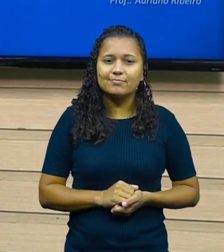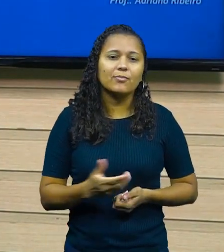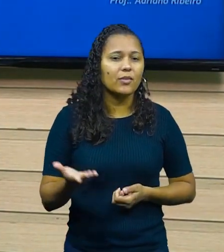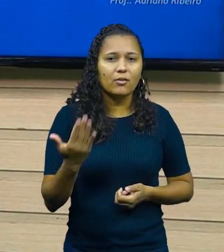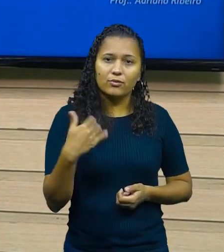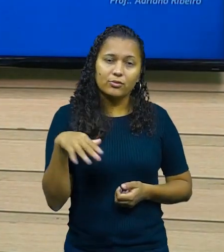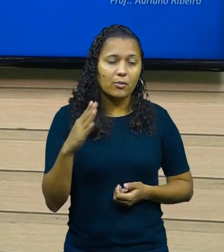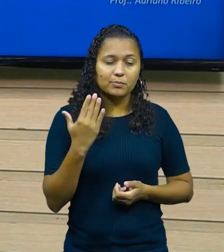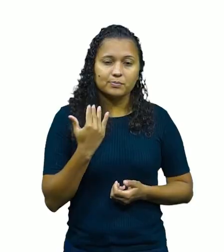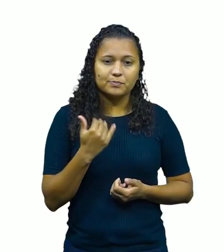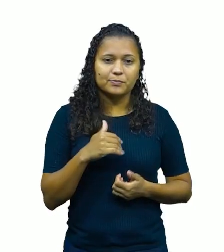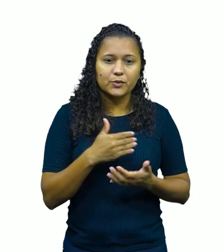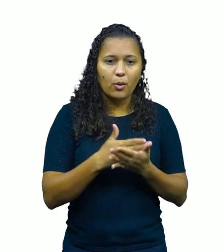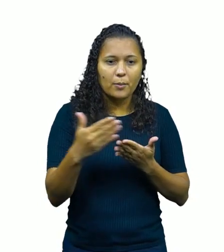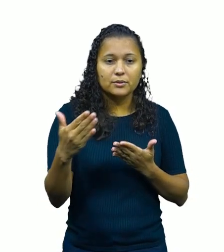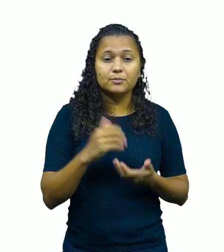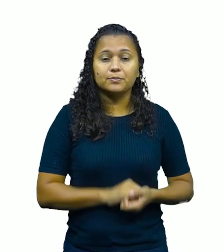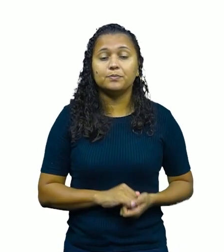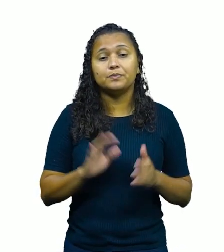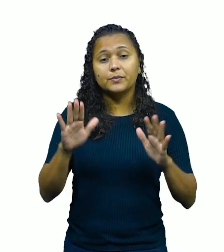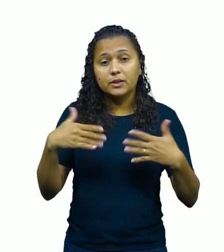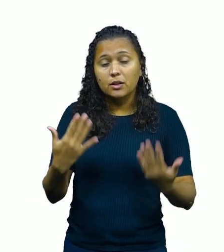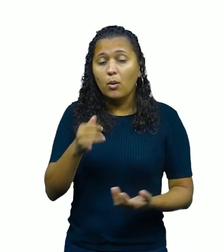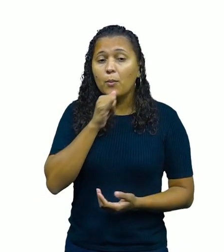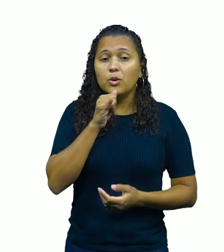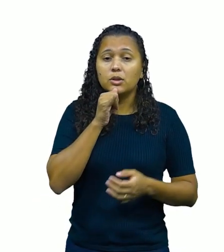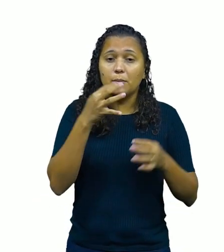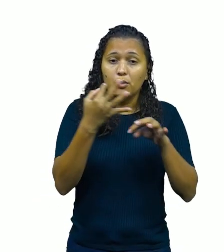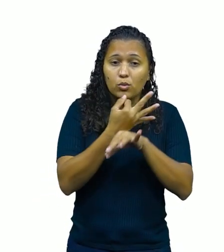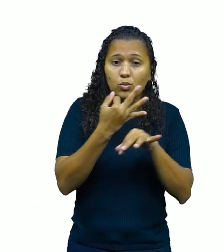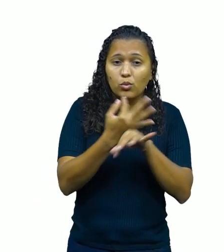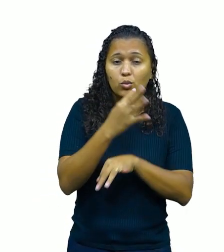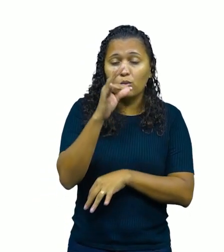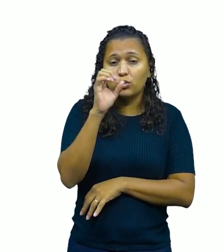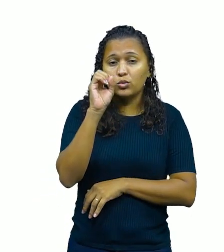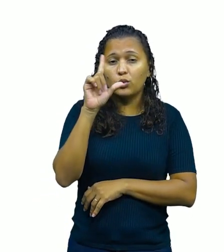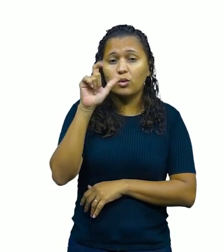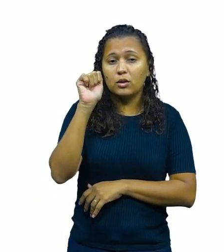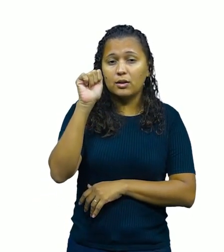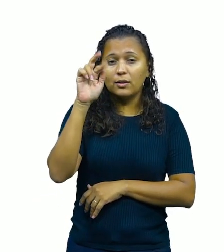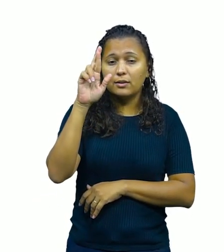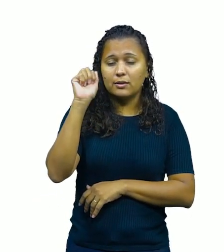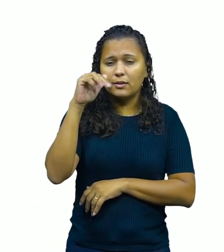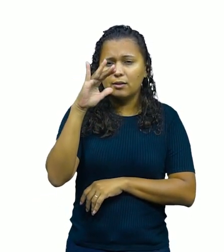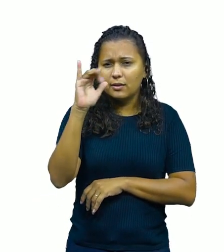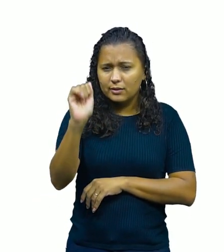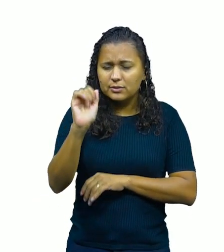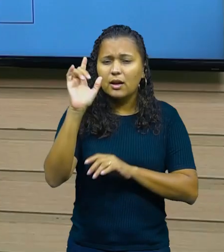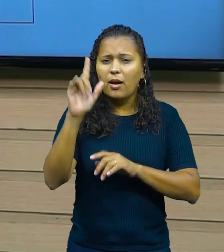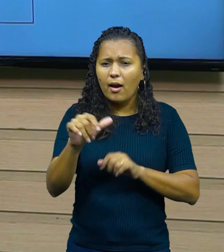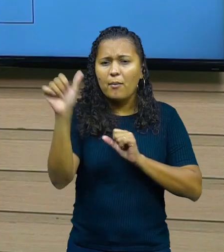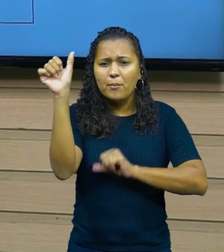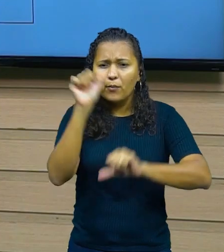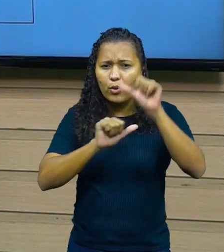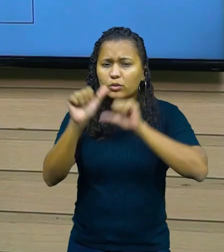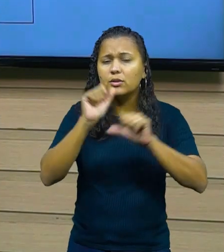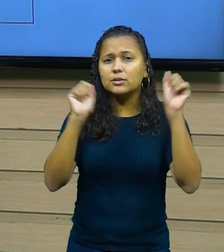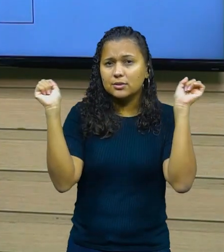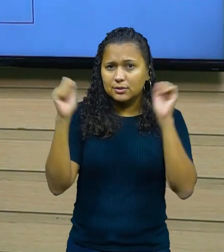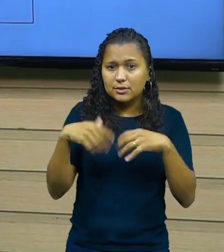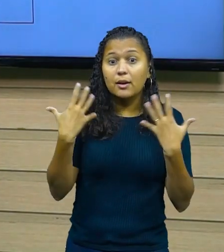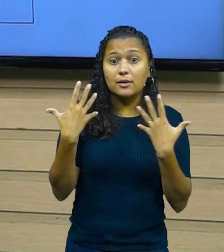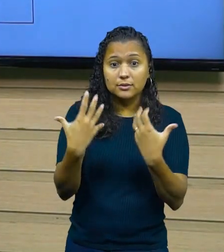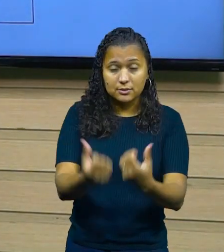e vamos lá. Quando a gente fala de tolerância, a gente está falando justamente da variação que é permitida